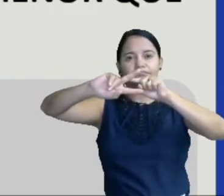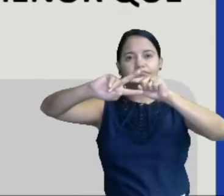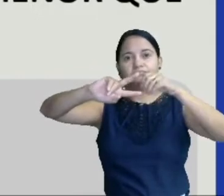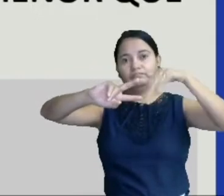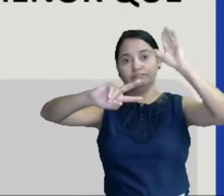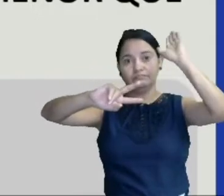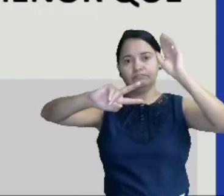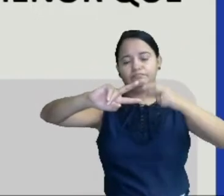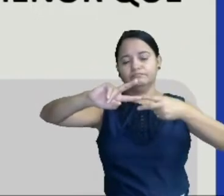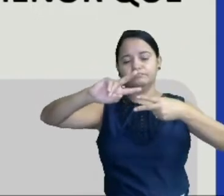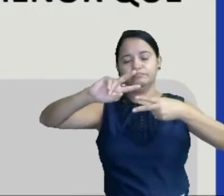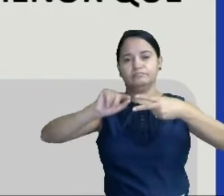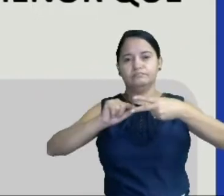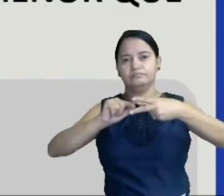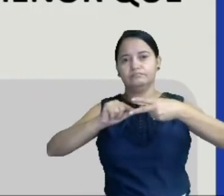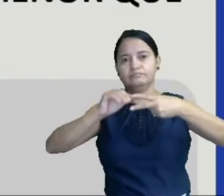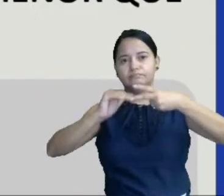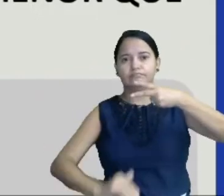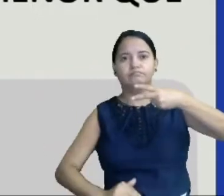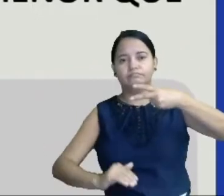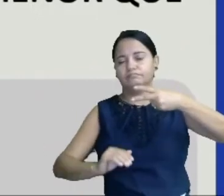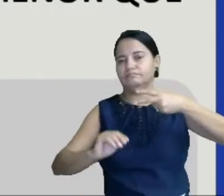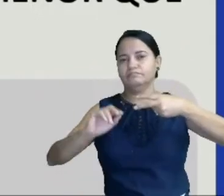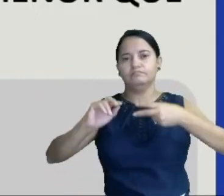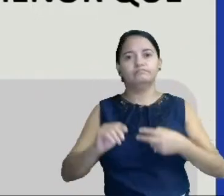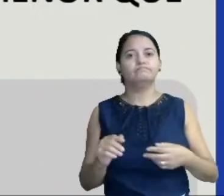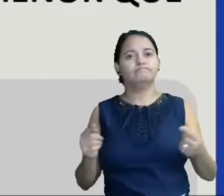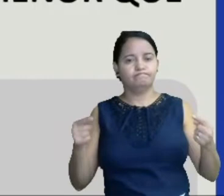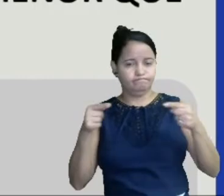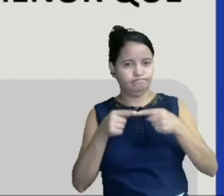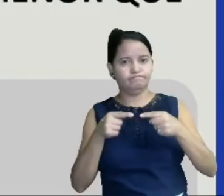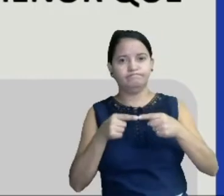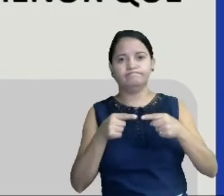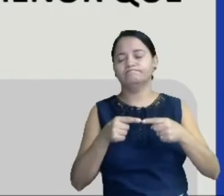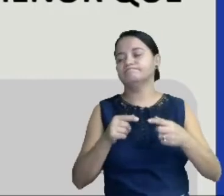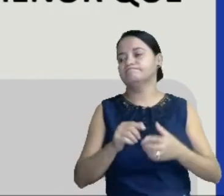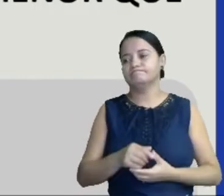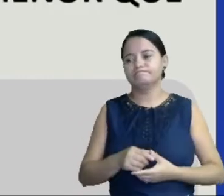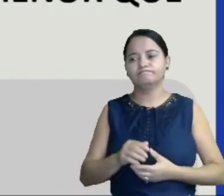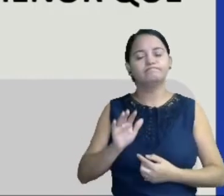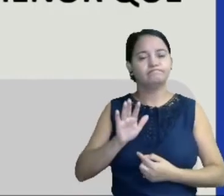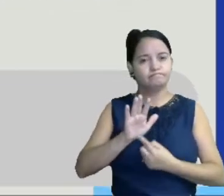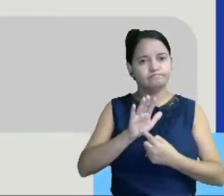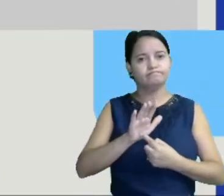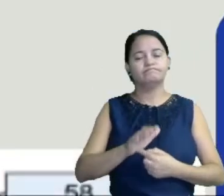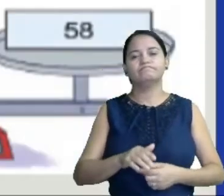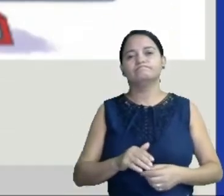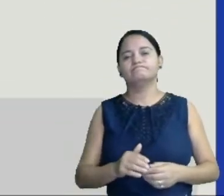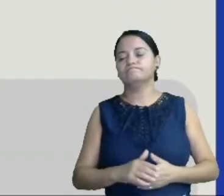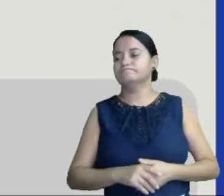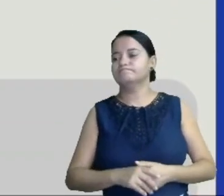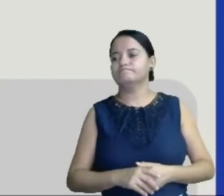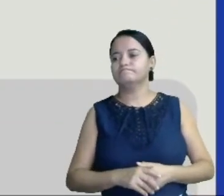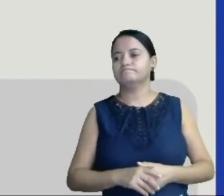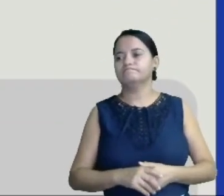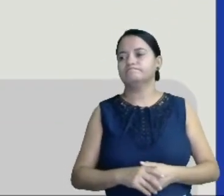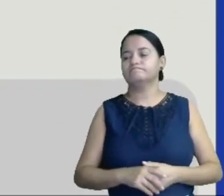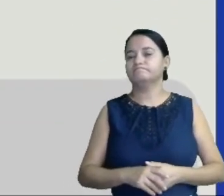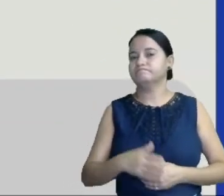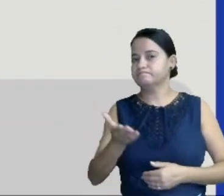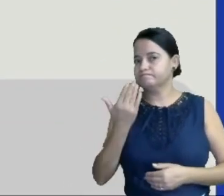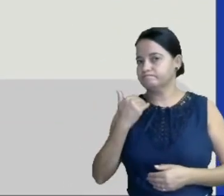ligando os dois segmentos vinhos Oi tá fazer essa ligação é a parte que indica menor que deu para entender